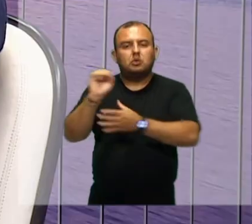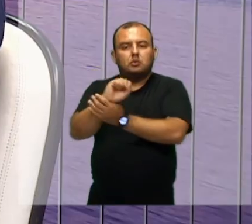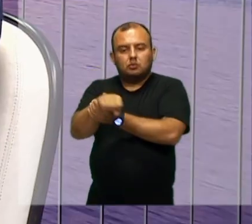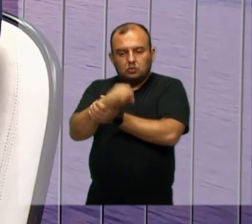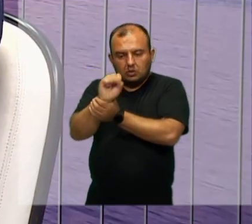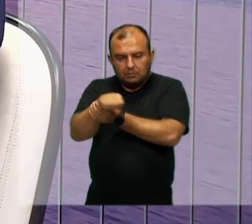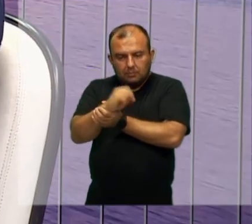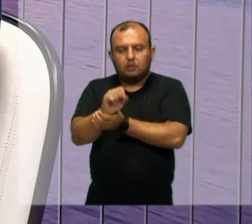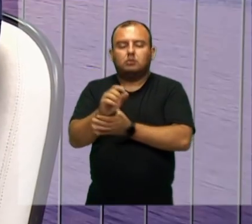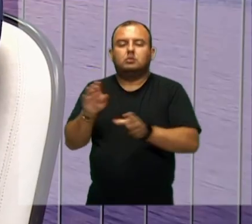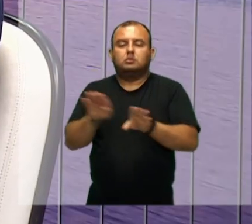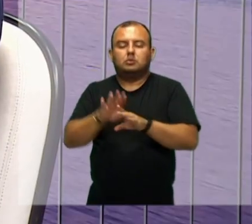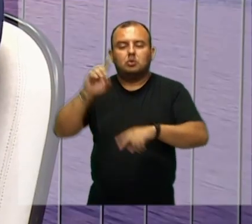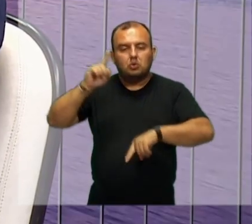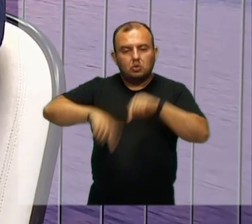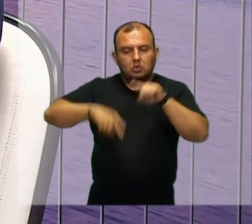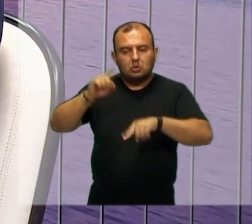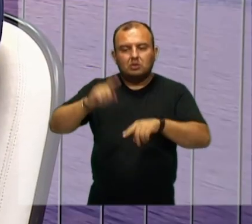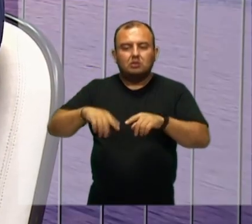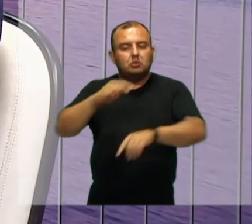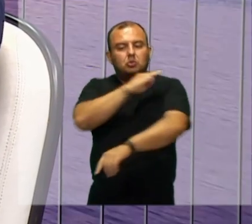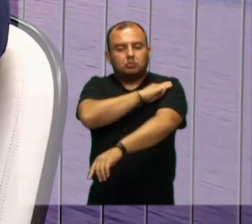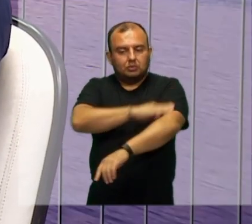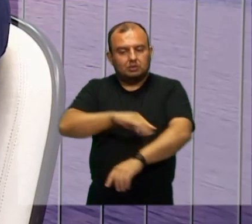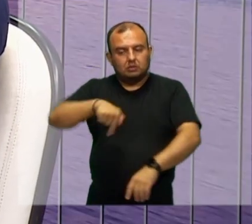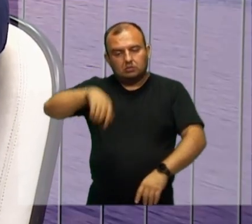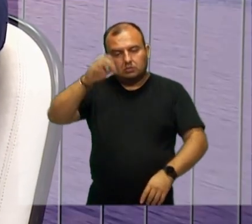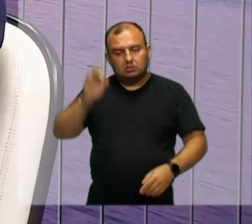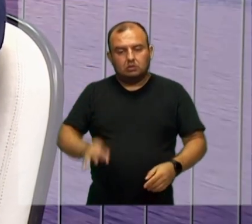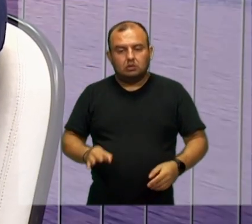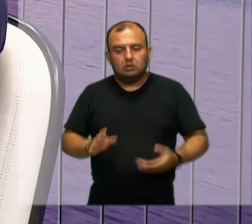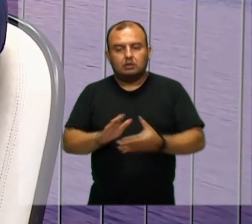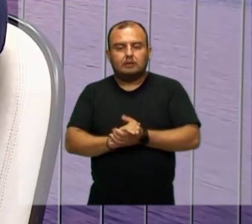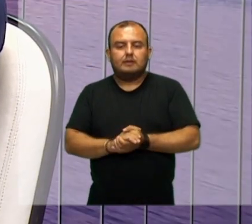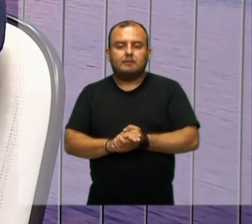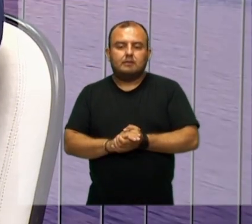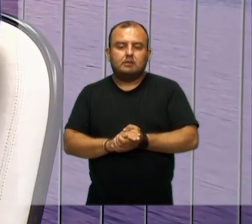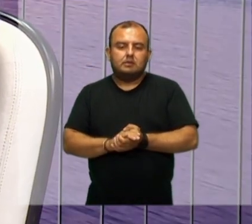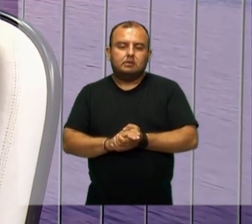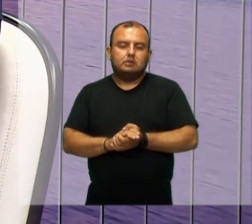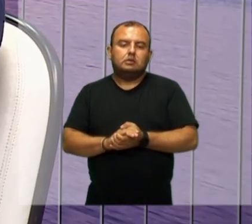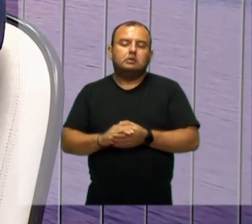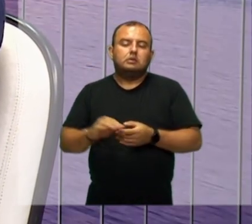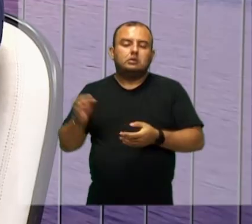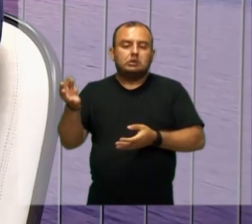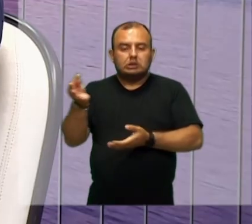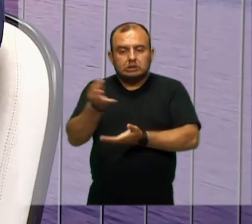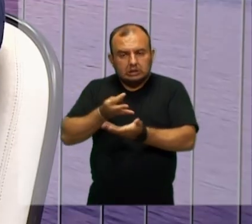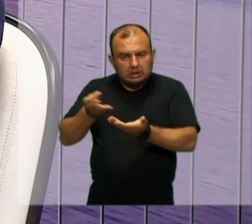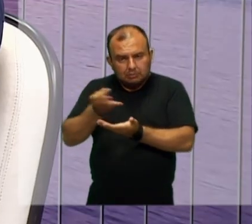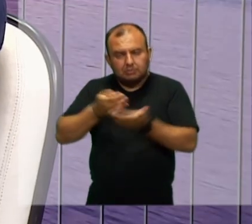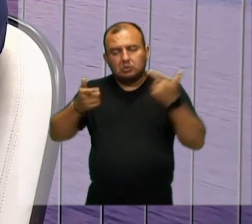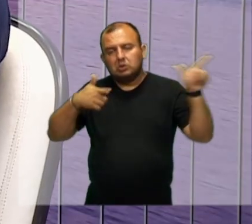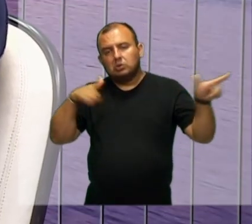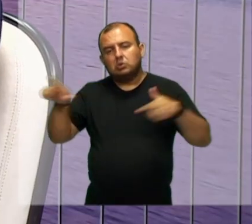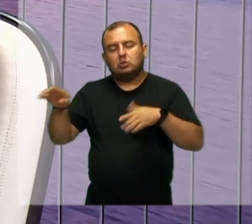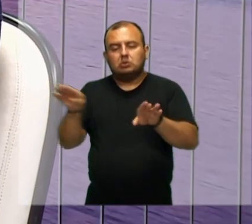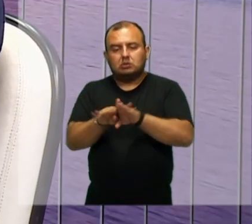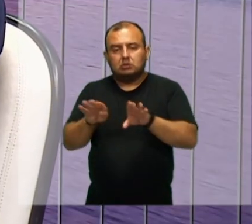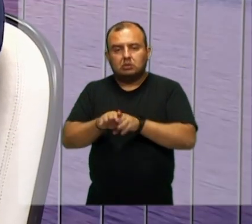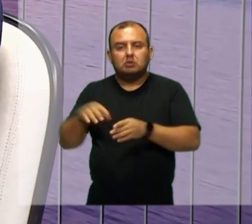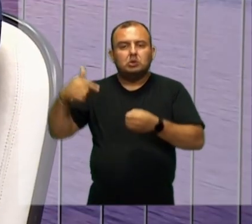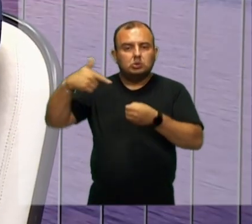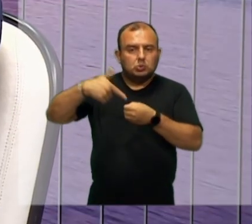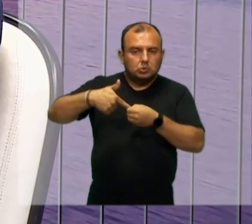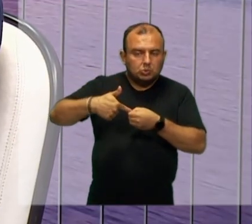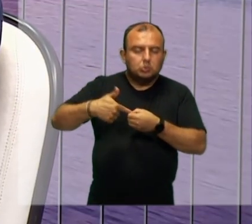fisioterapeuta, o material uniforme de qualidade, terapias outras, sabe? Combustível